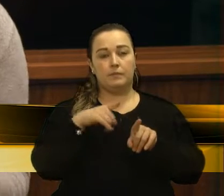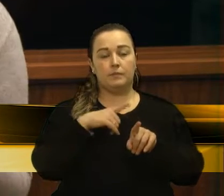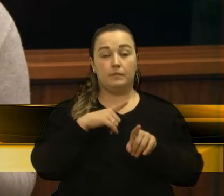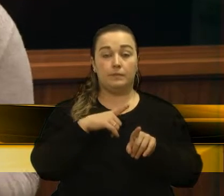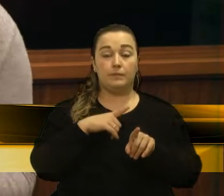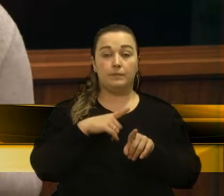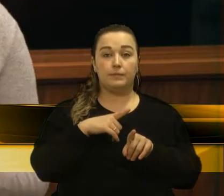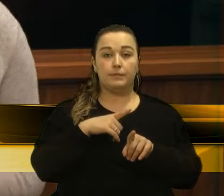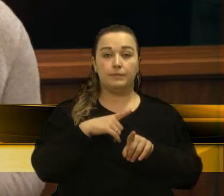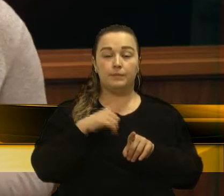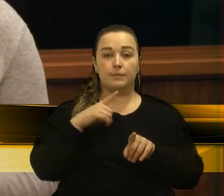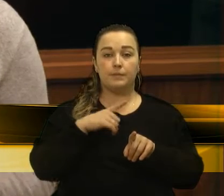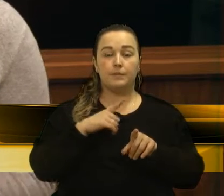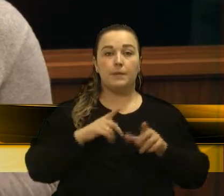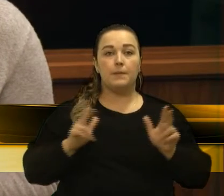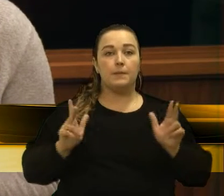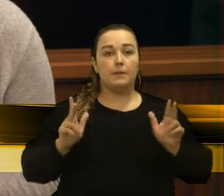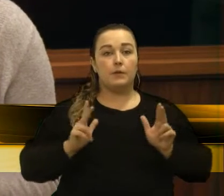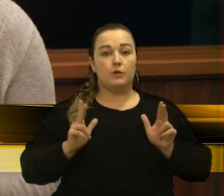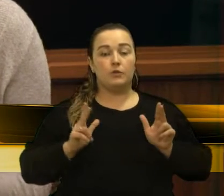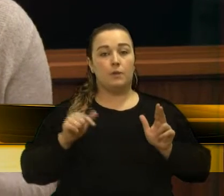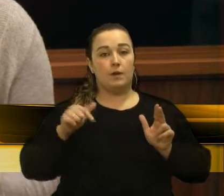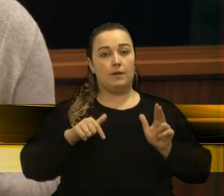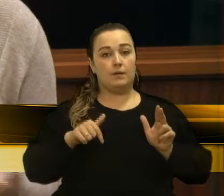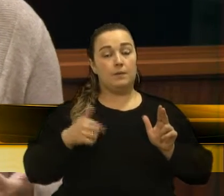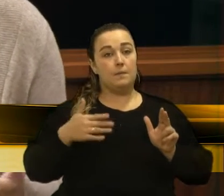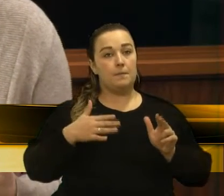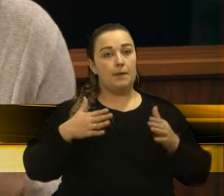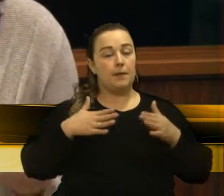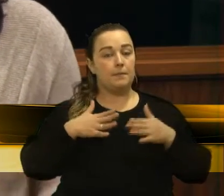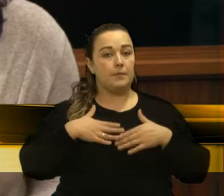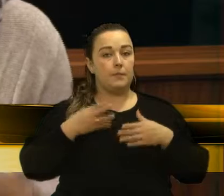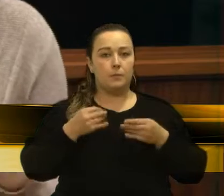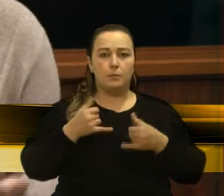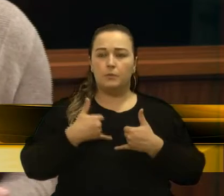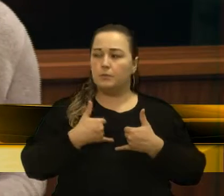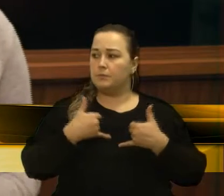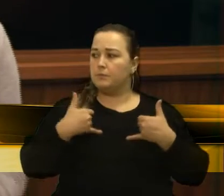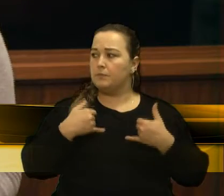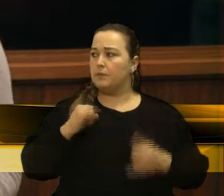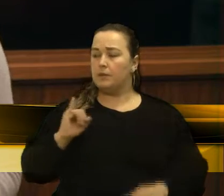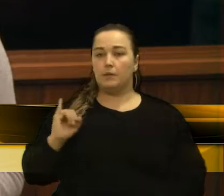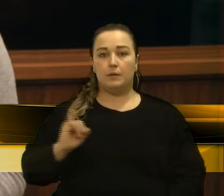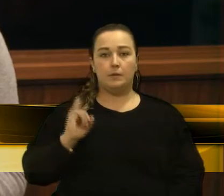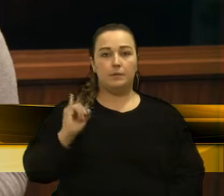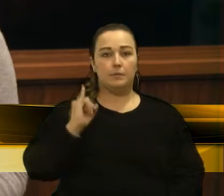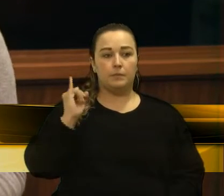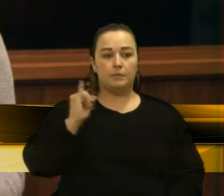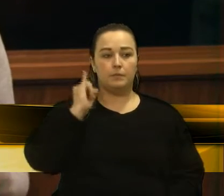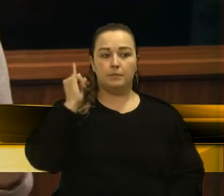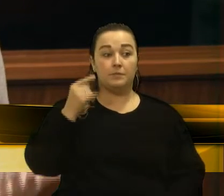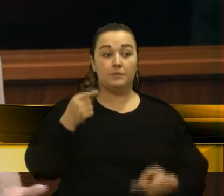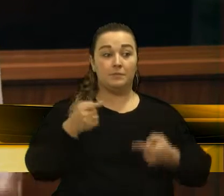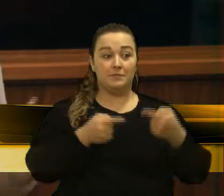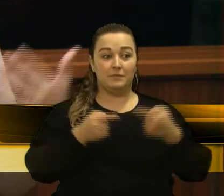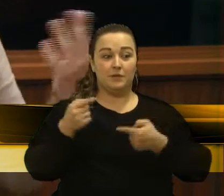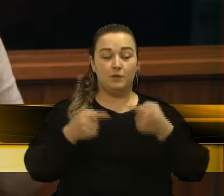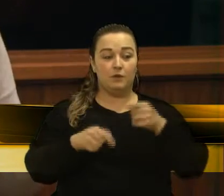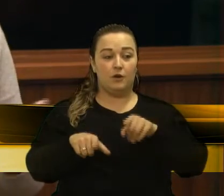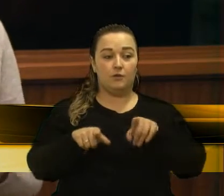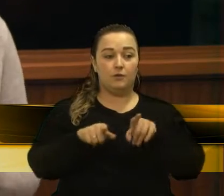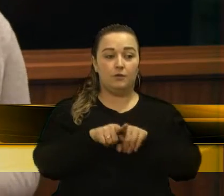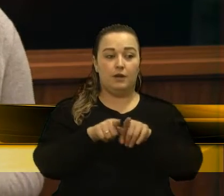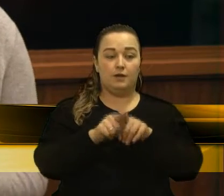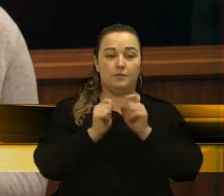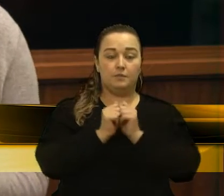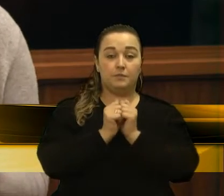nosso mandato. E para mim foi uma honra participar e atuar junto com os demais vereadores, vereador